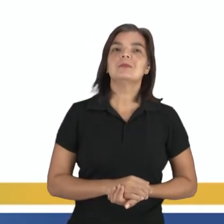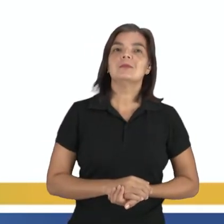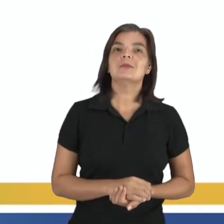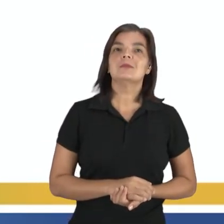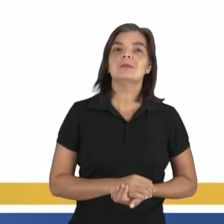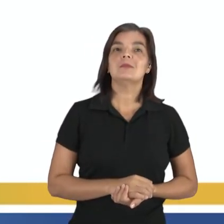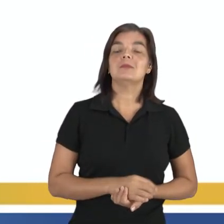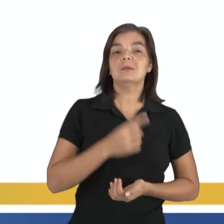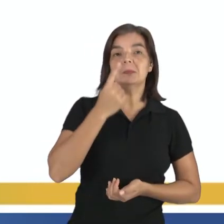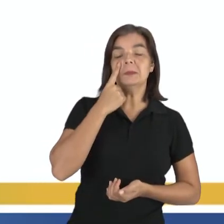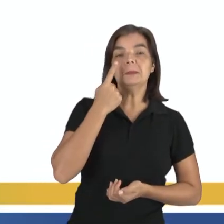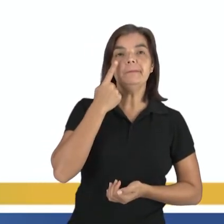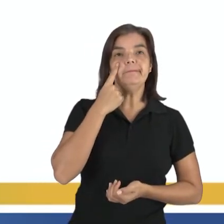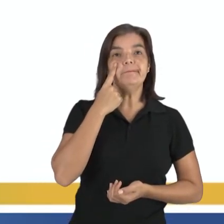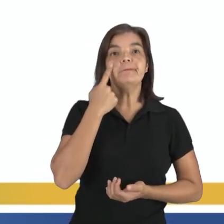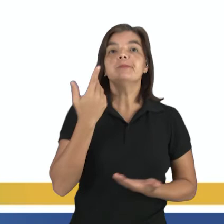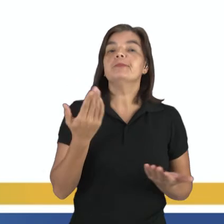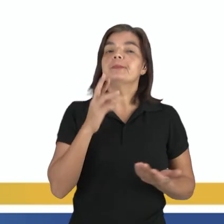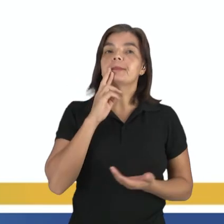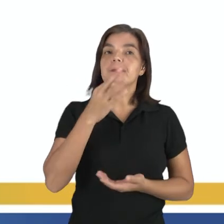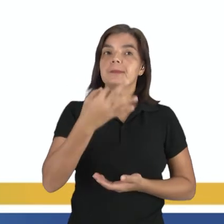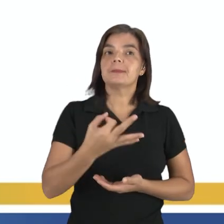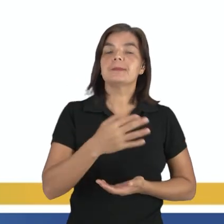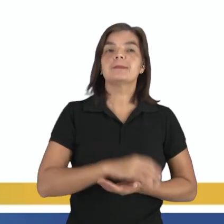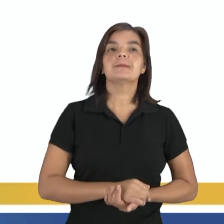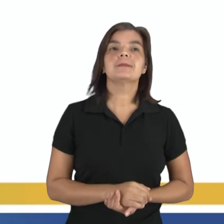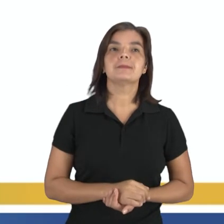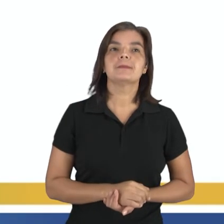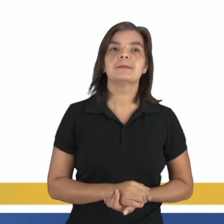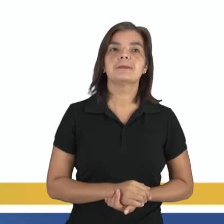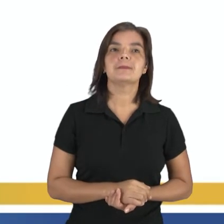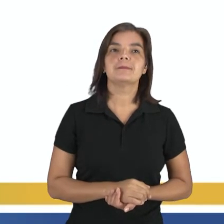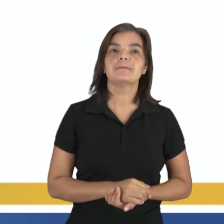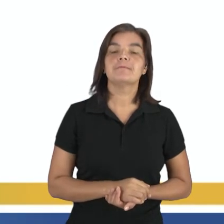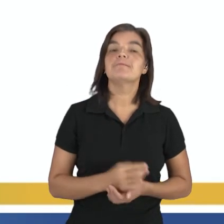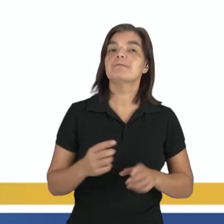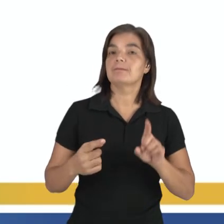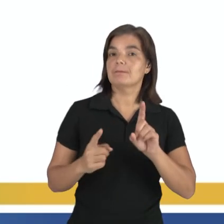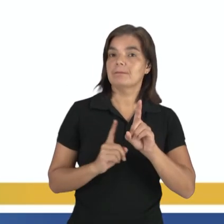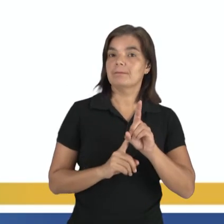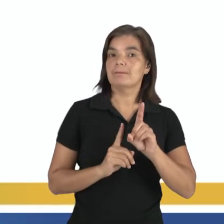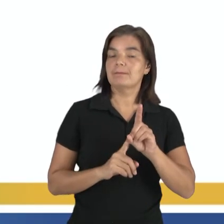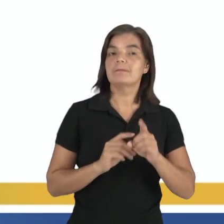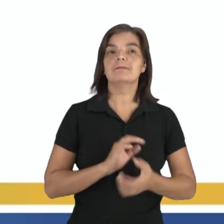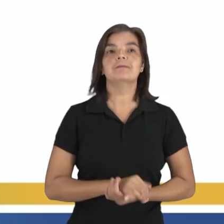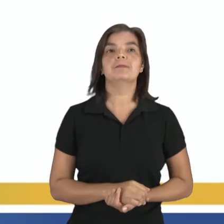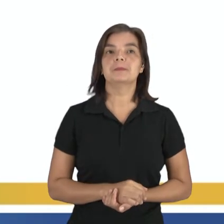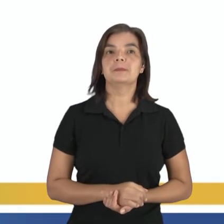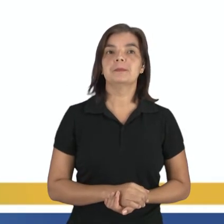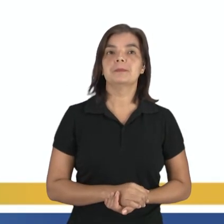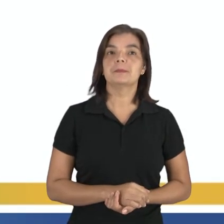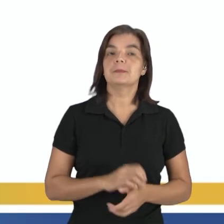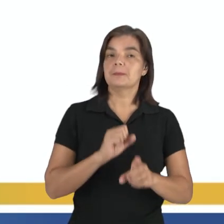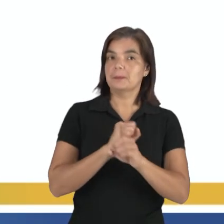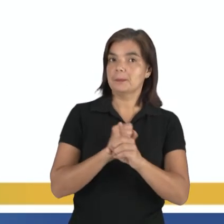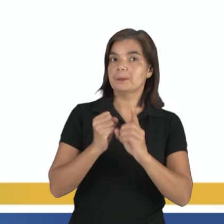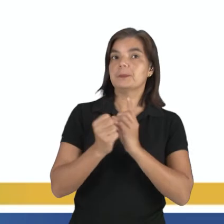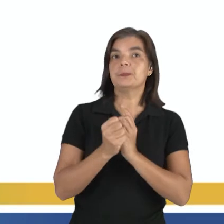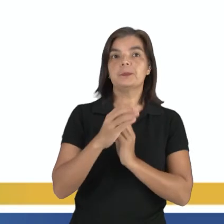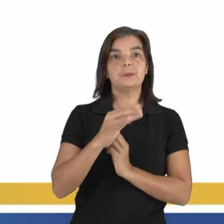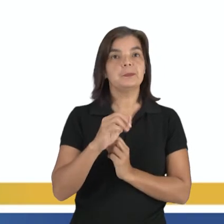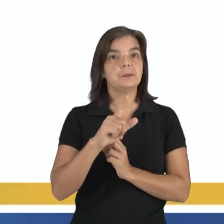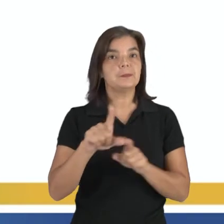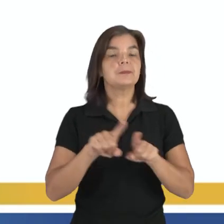homens. Vamos observar qual a alternativa correta? Expressa na alternativa D. A